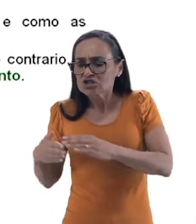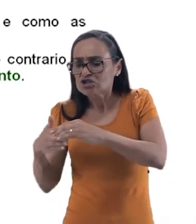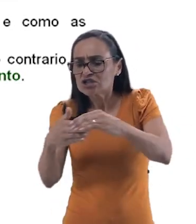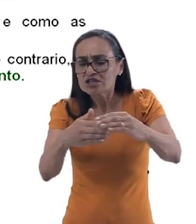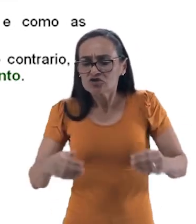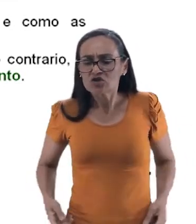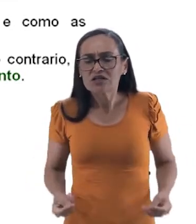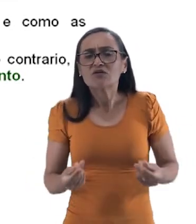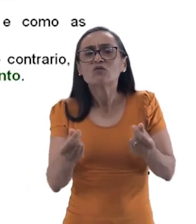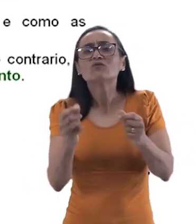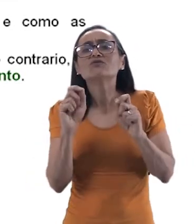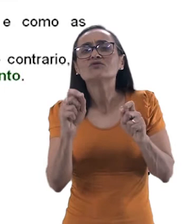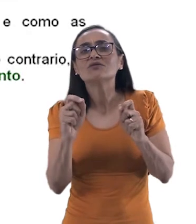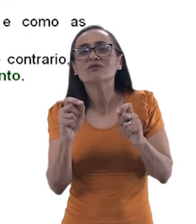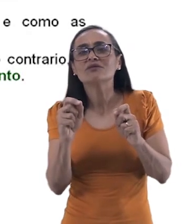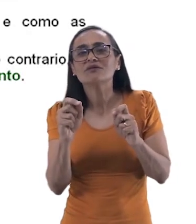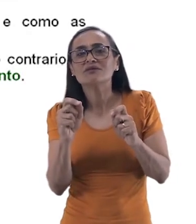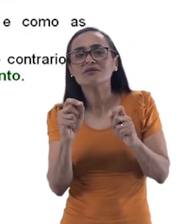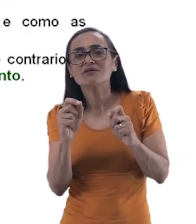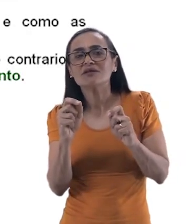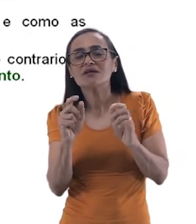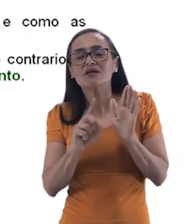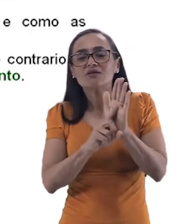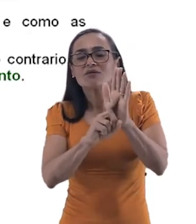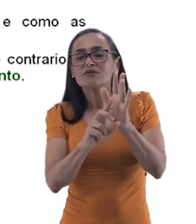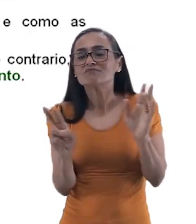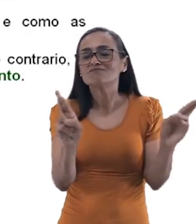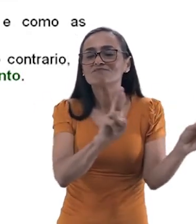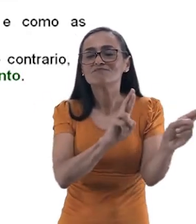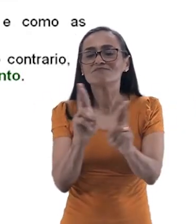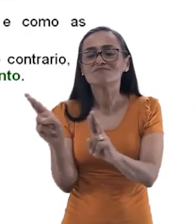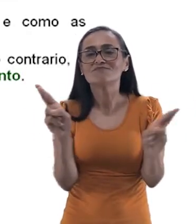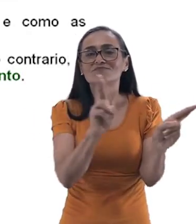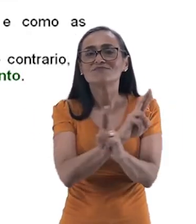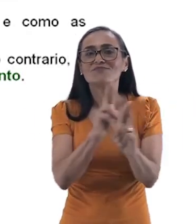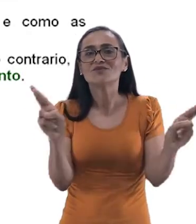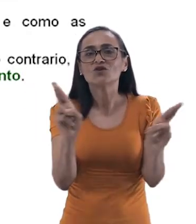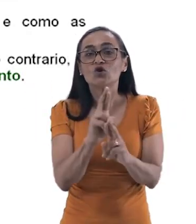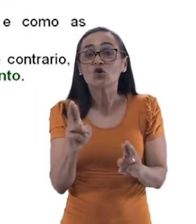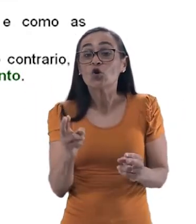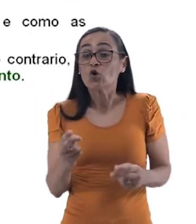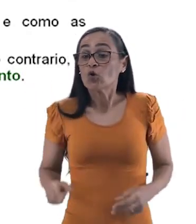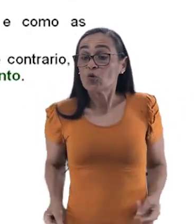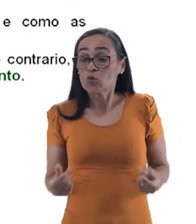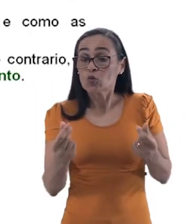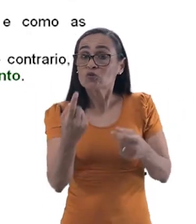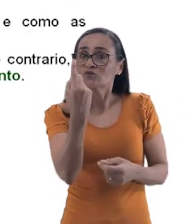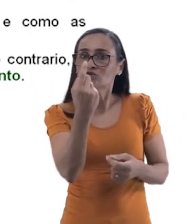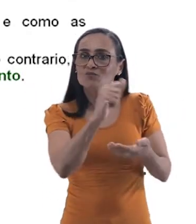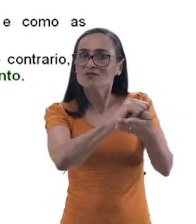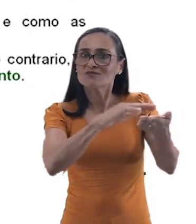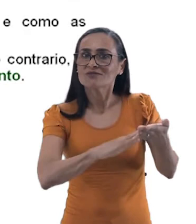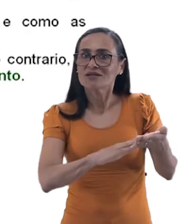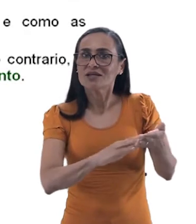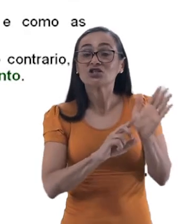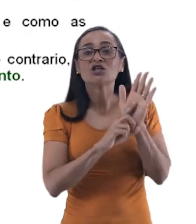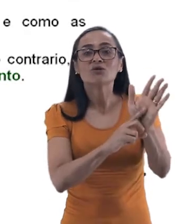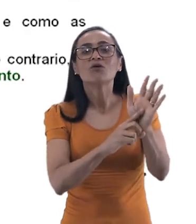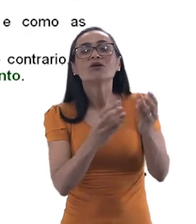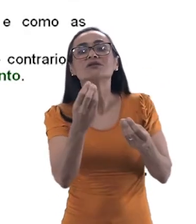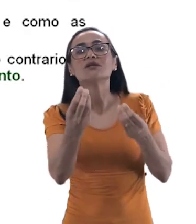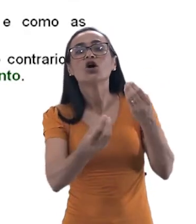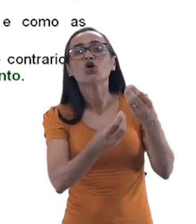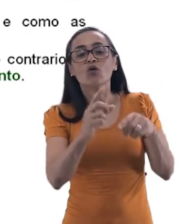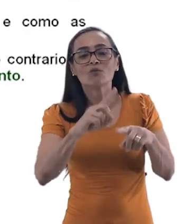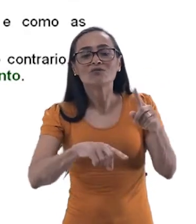é o direcionador de custo? É o indicador que estabelece a relação que determina o custo de uma atividade. Ele